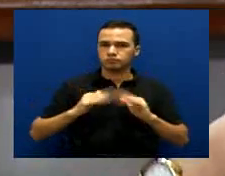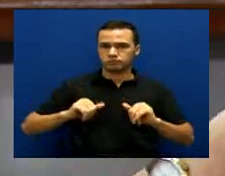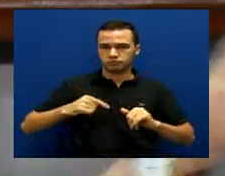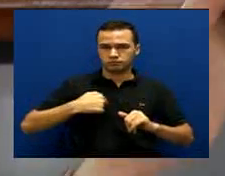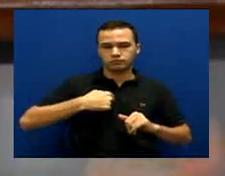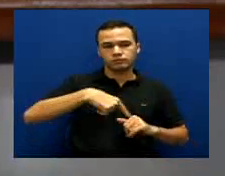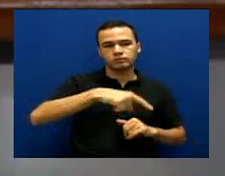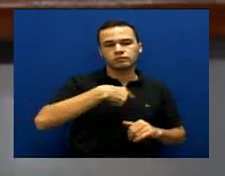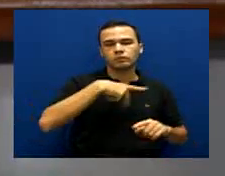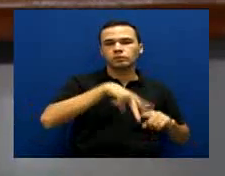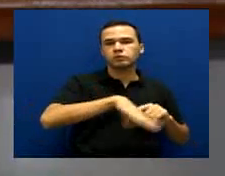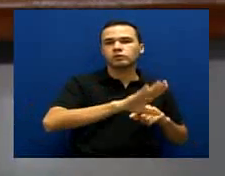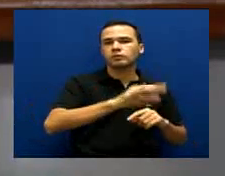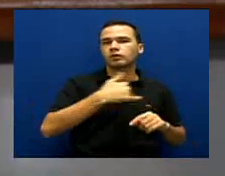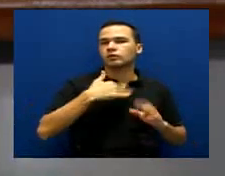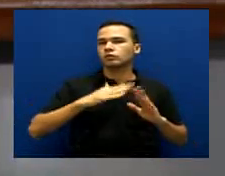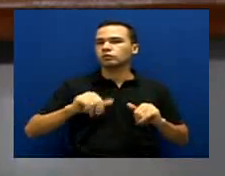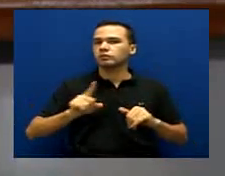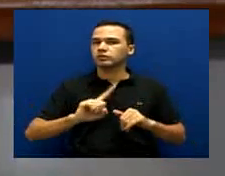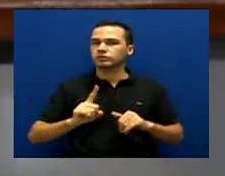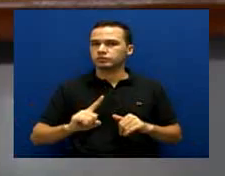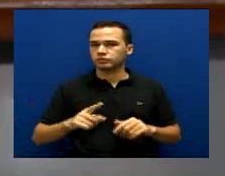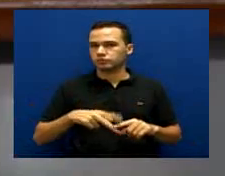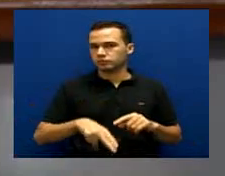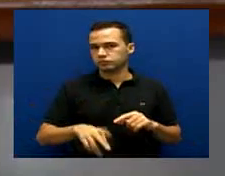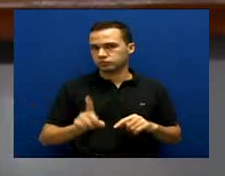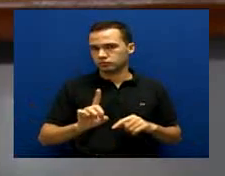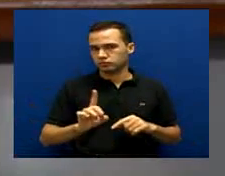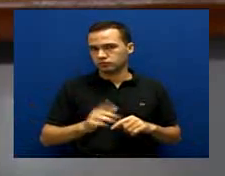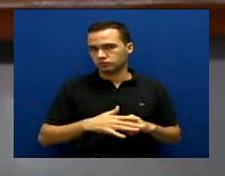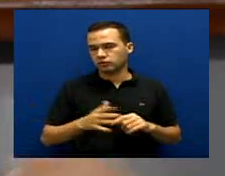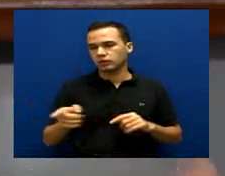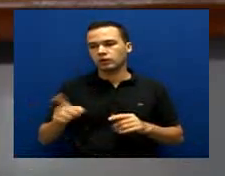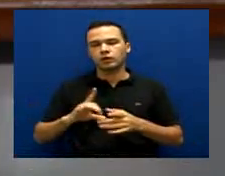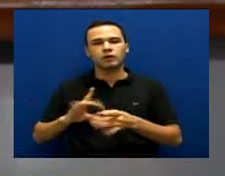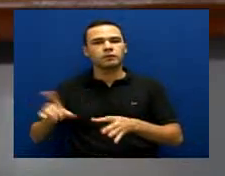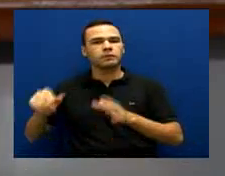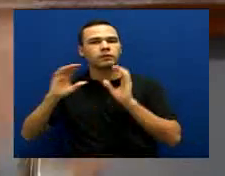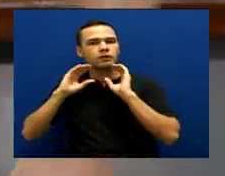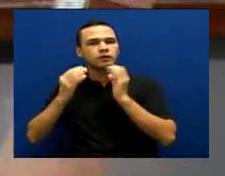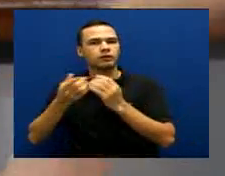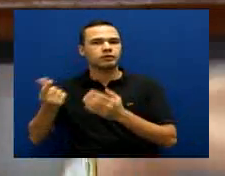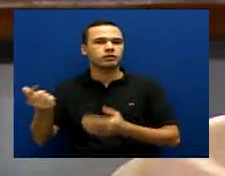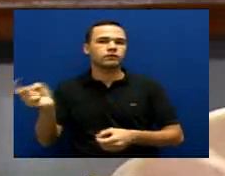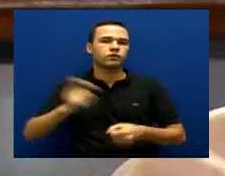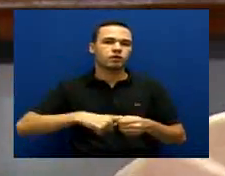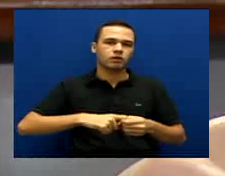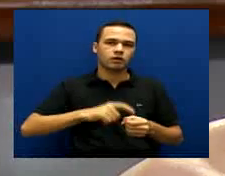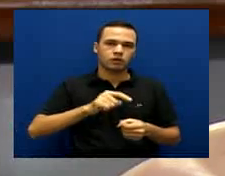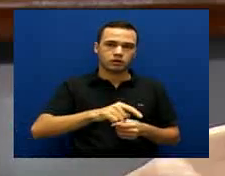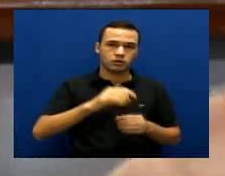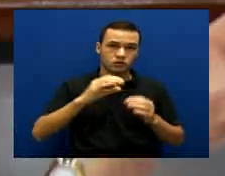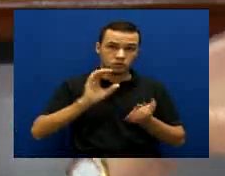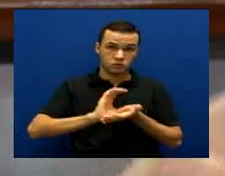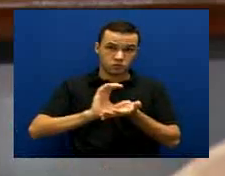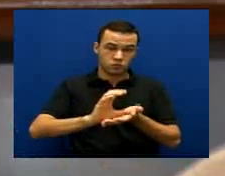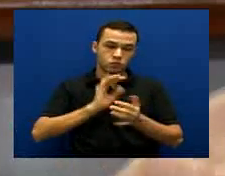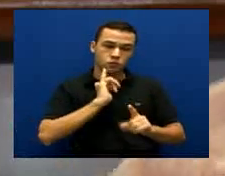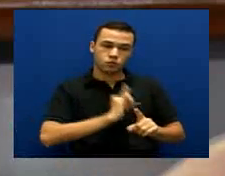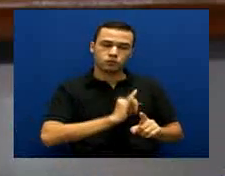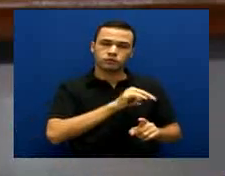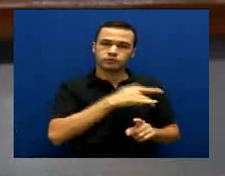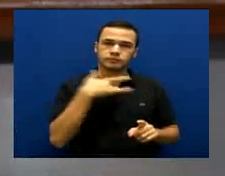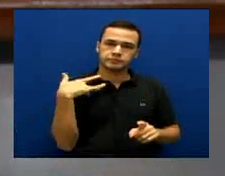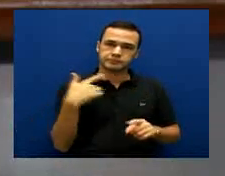câmara para intervenção mas não se pediu demissão há a permissão da câmara para devolver comunicou se o conselho municipal de saúde conselho